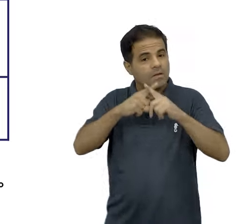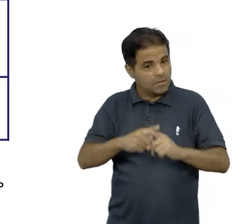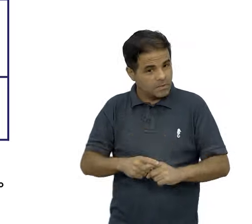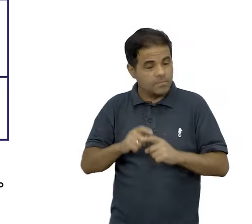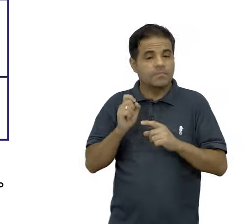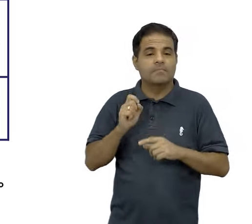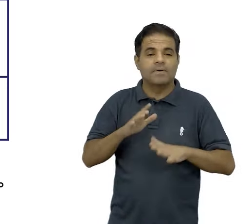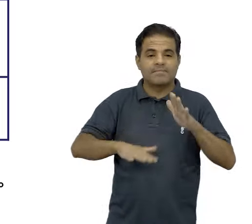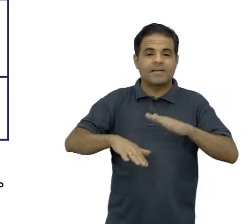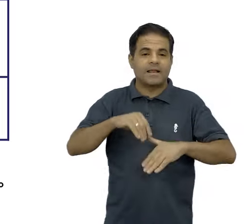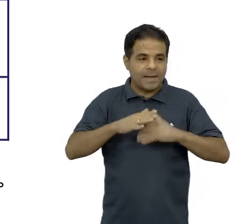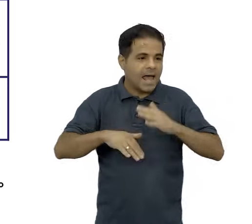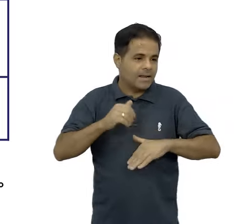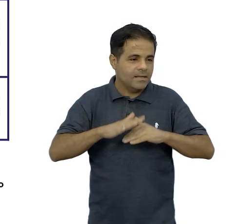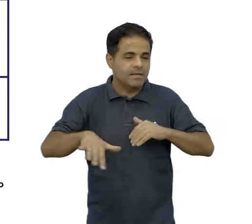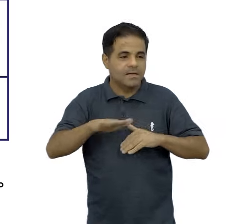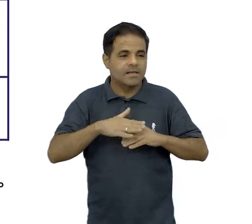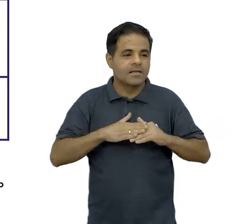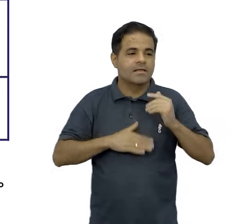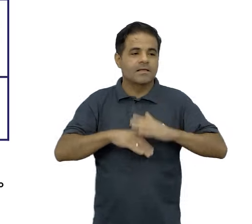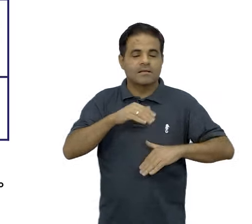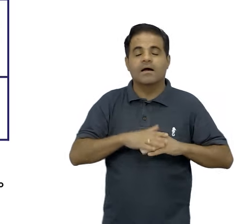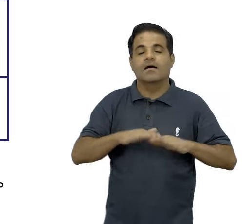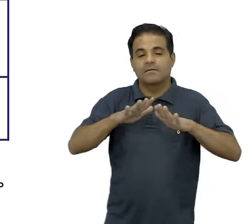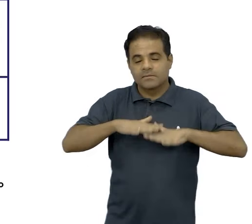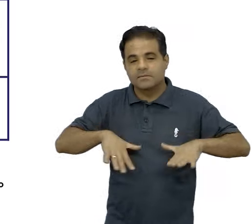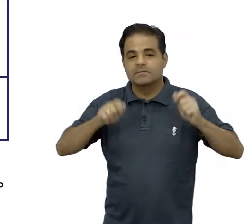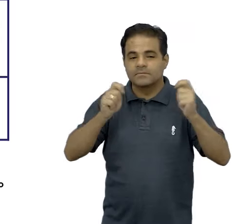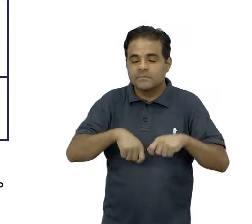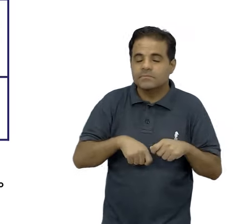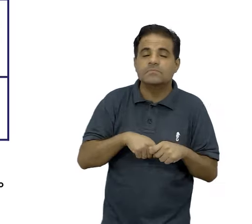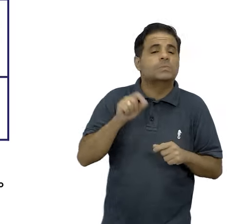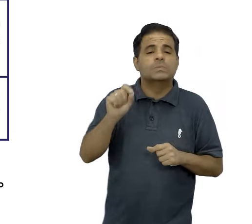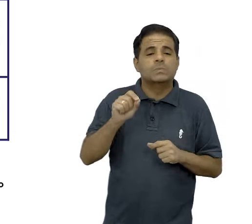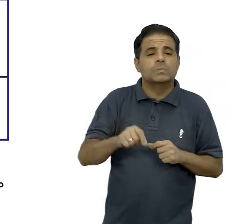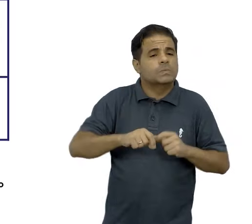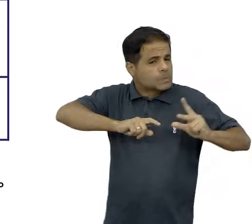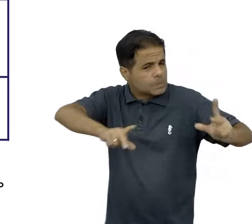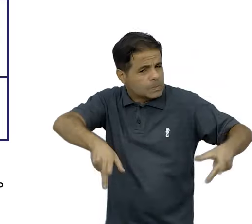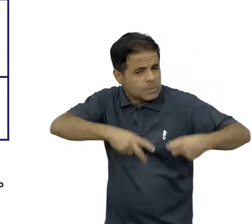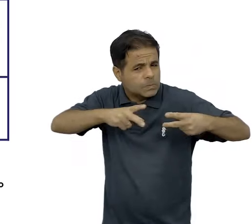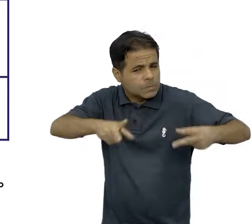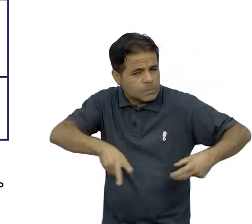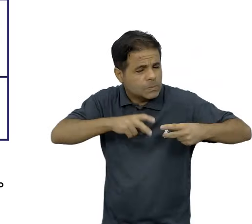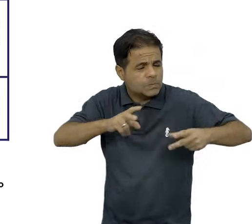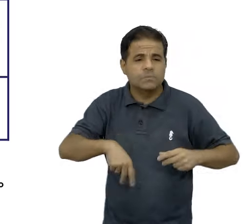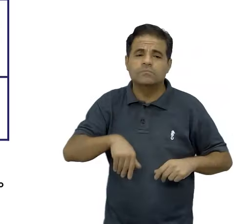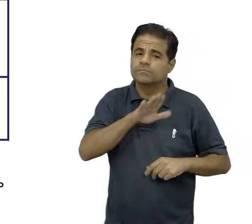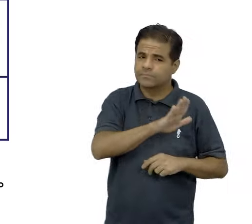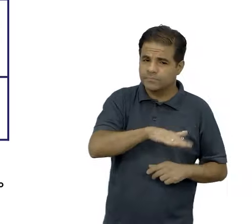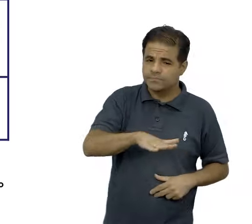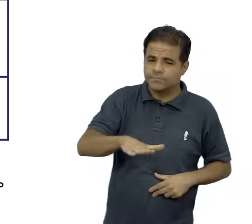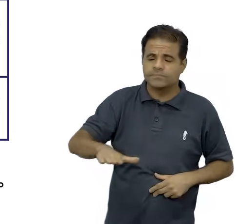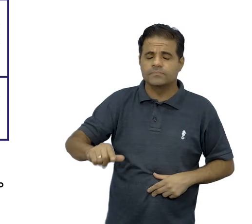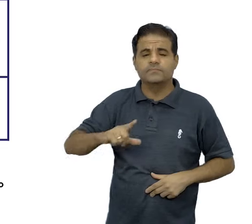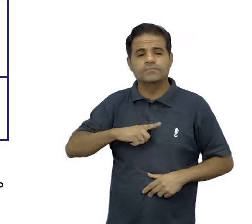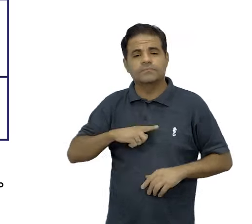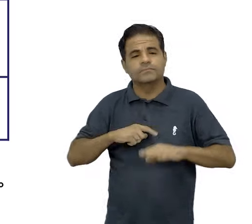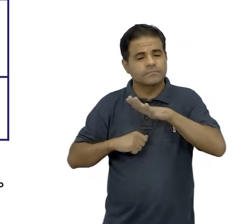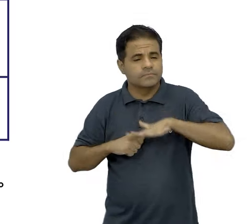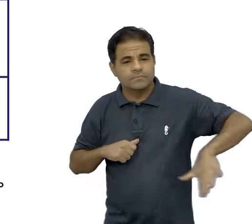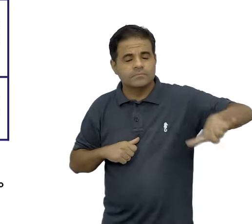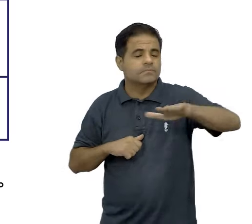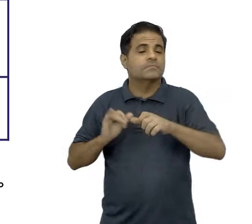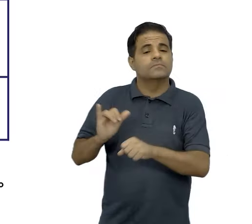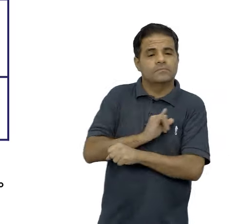multiplicação e a divisão, onde a gente vai explorar aí com as crianças o